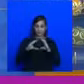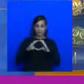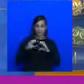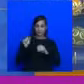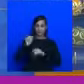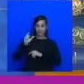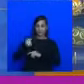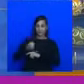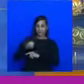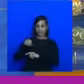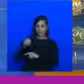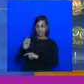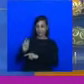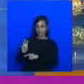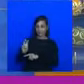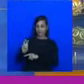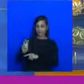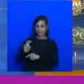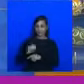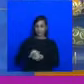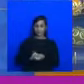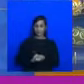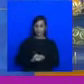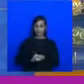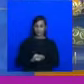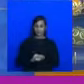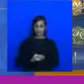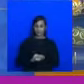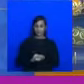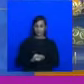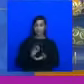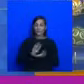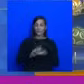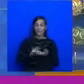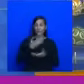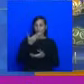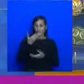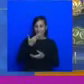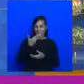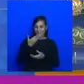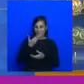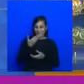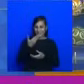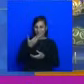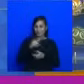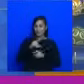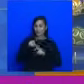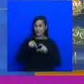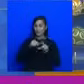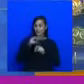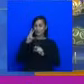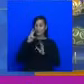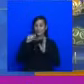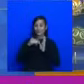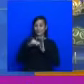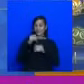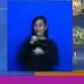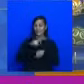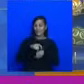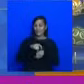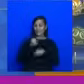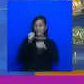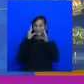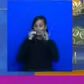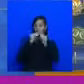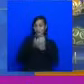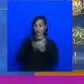Bola azul 05. Azul 05. Loto Fácil. Com sorteios de segunda a sábado a partir